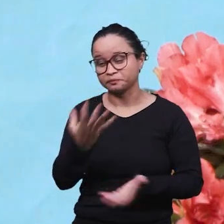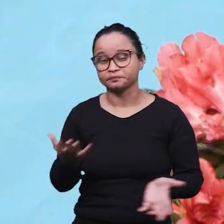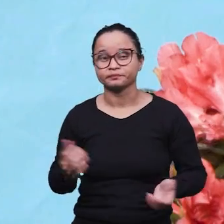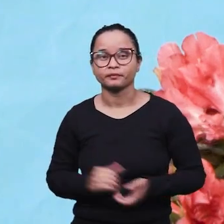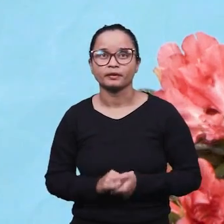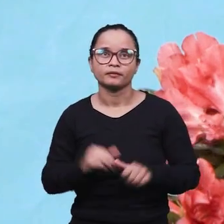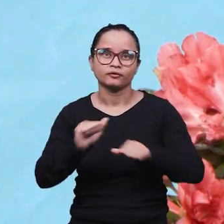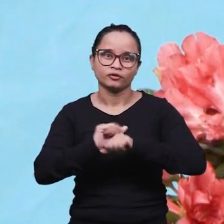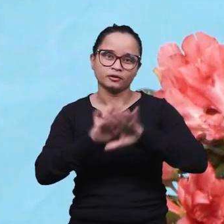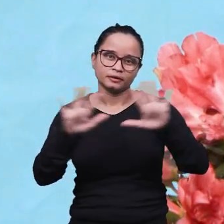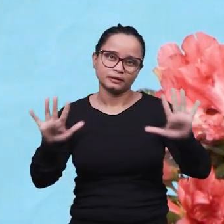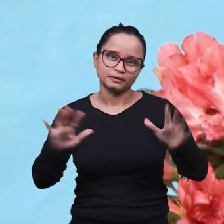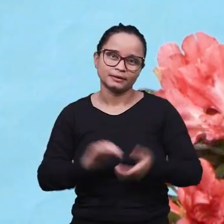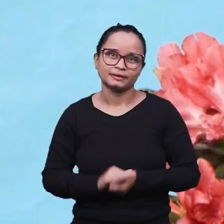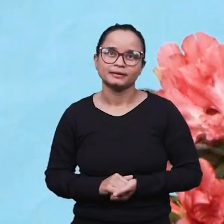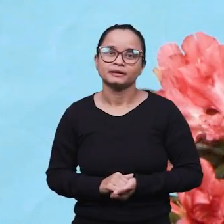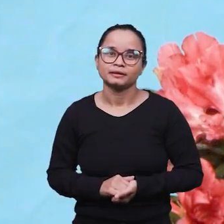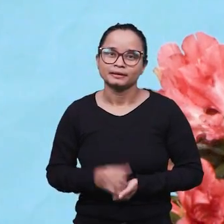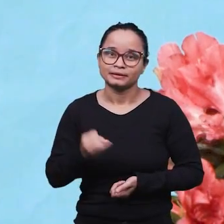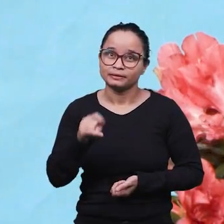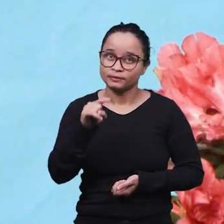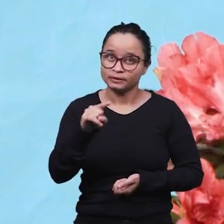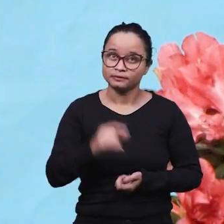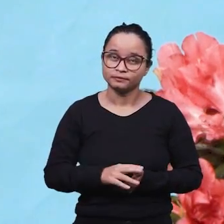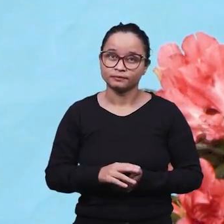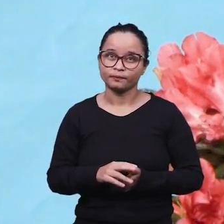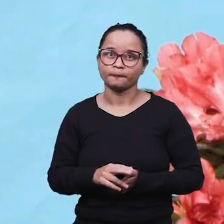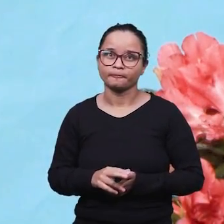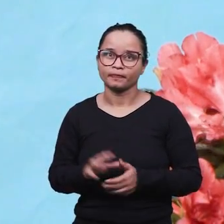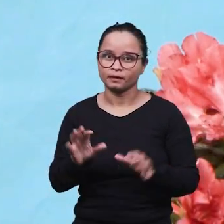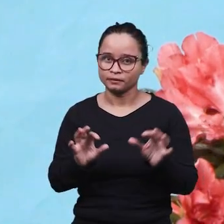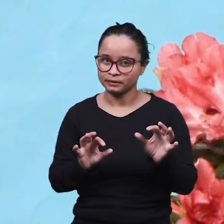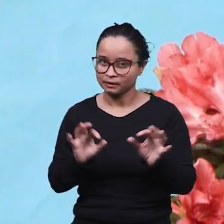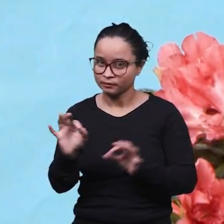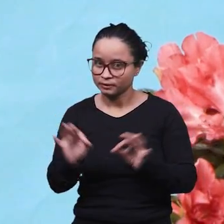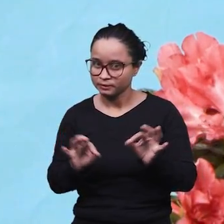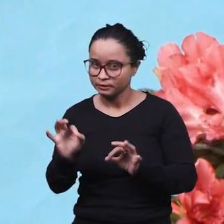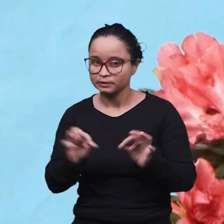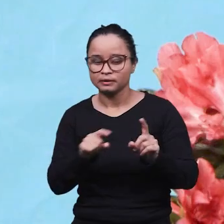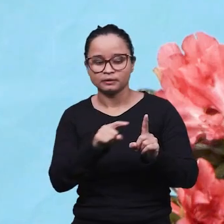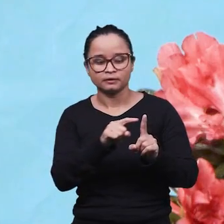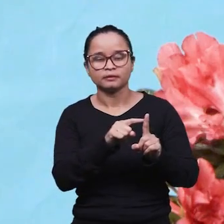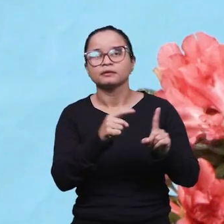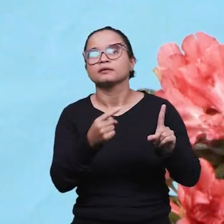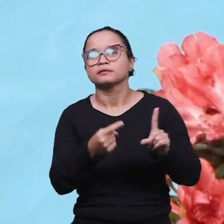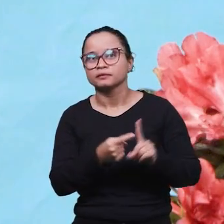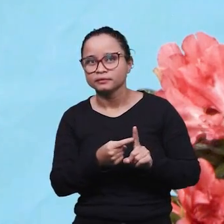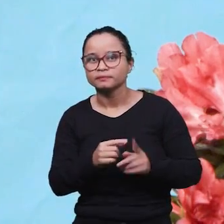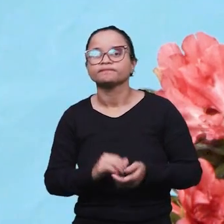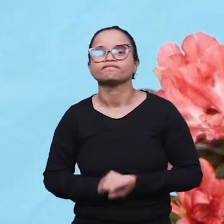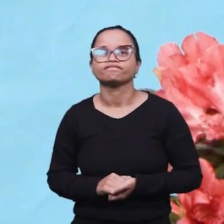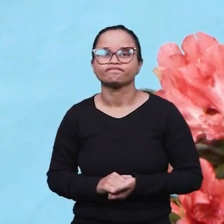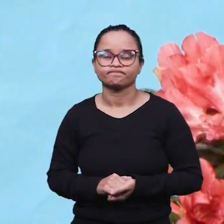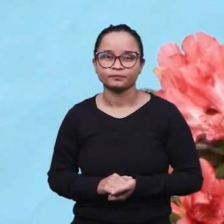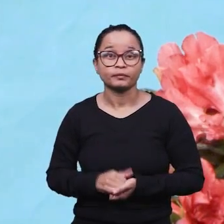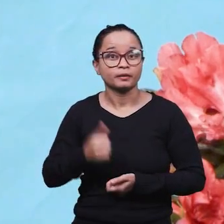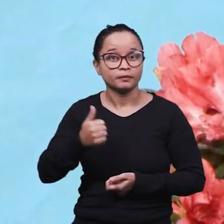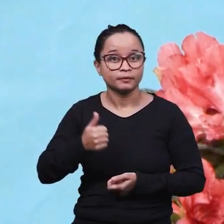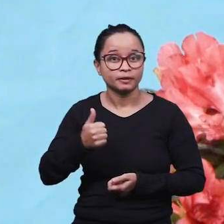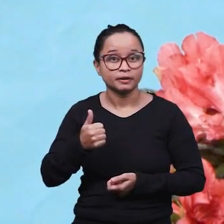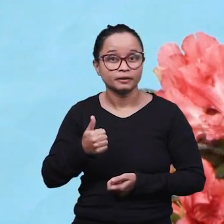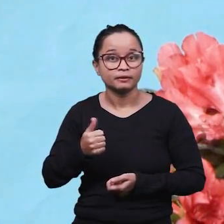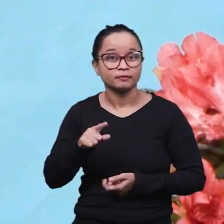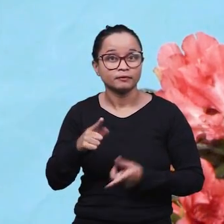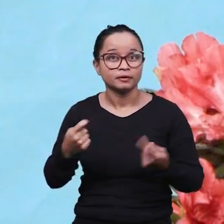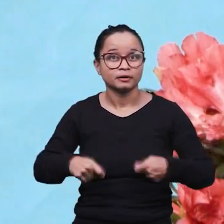claro, gente, é que se você que está planejando uma gravidez, você está pensando em engravidar, a primeira coisa